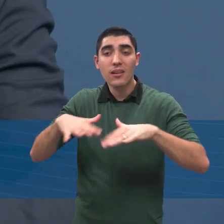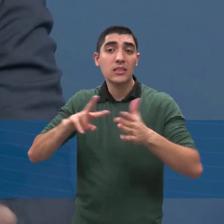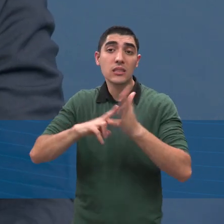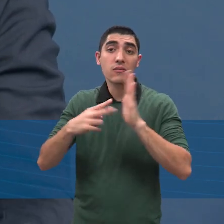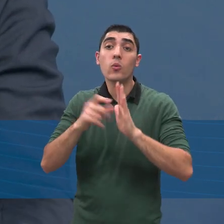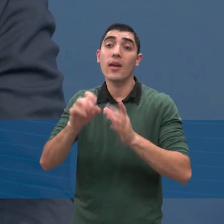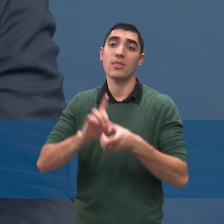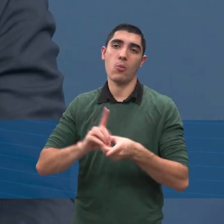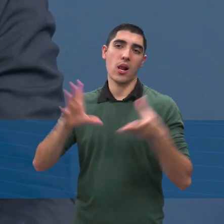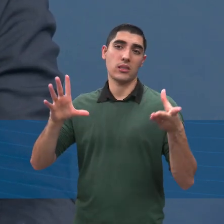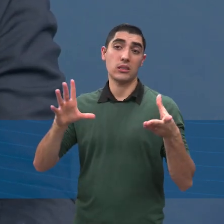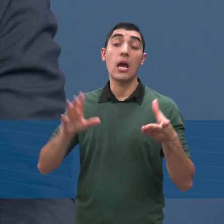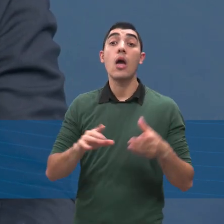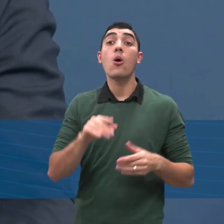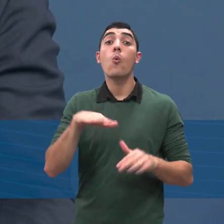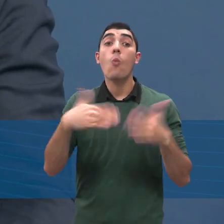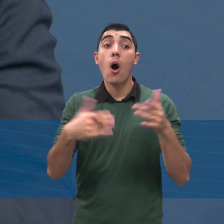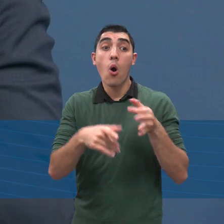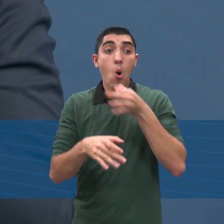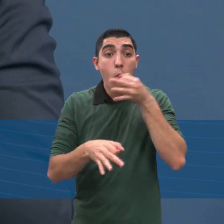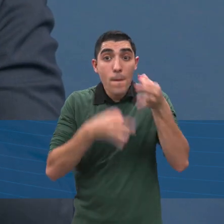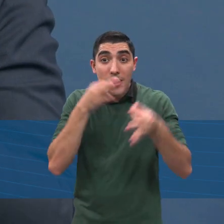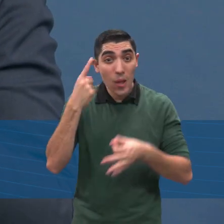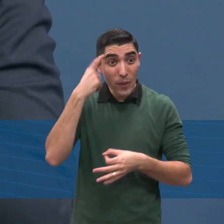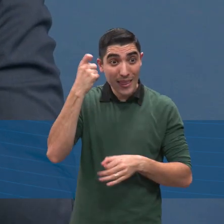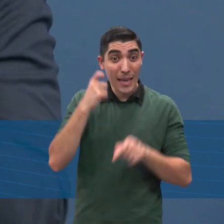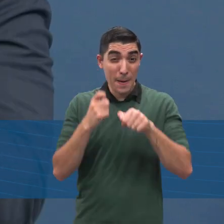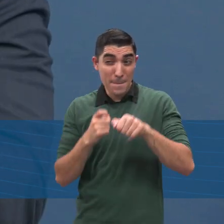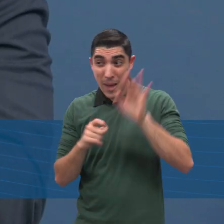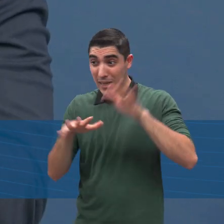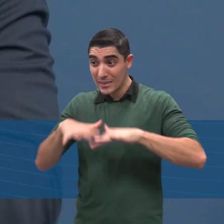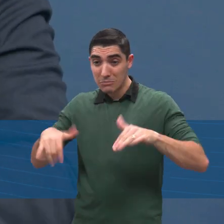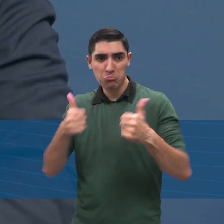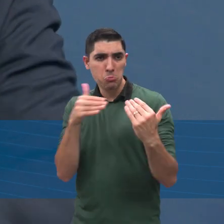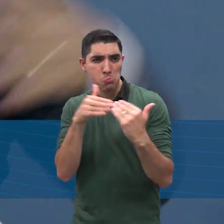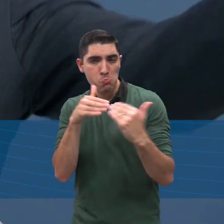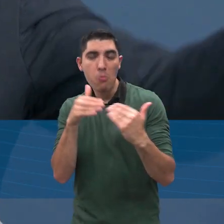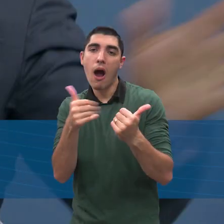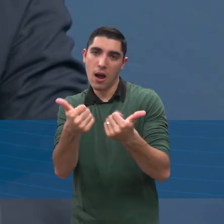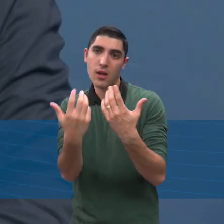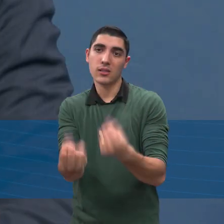mais votadas é que são aceitas. Né? Então, às vezes, a minha ideia não é nem a sua, mas